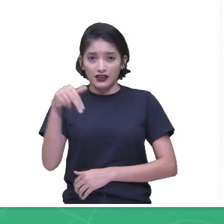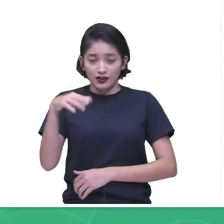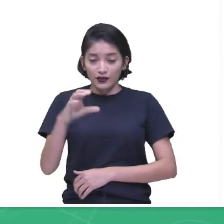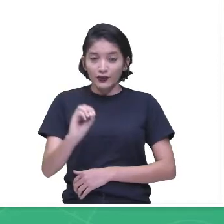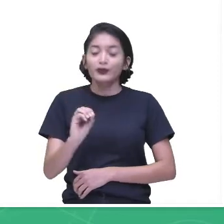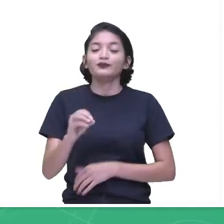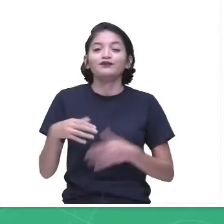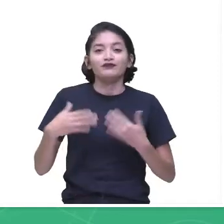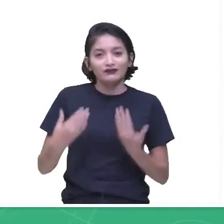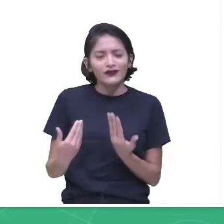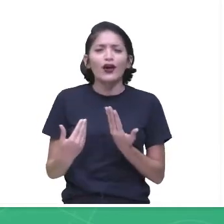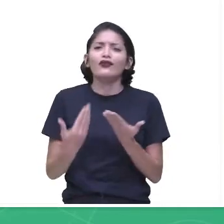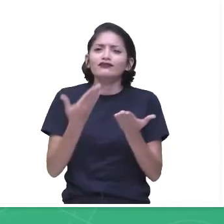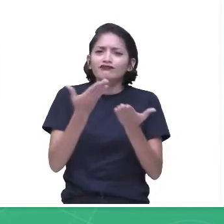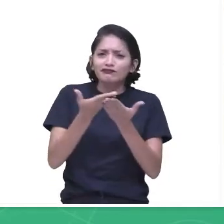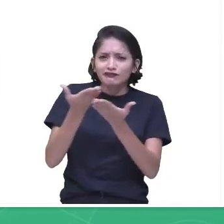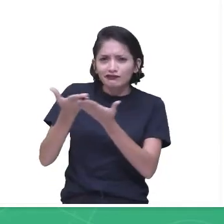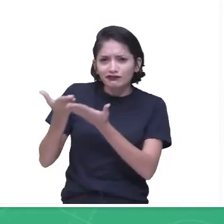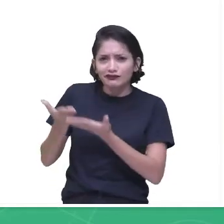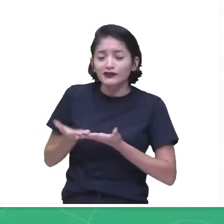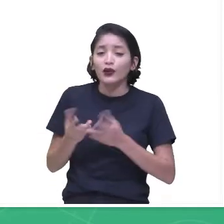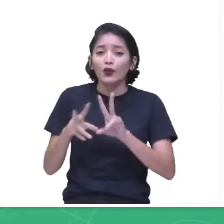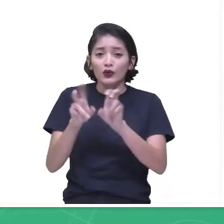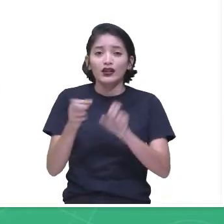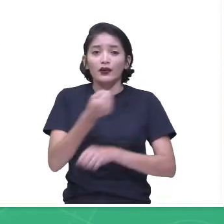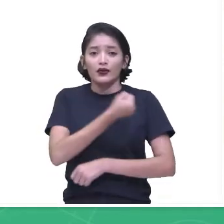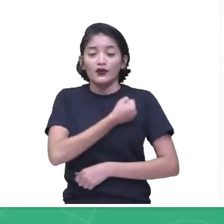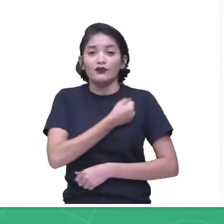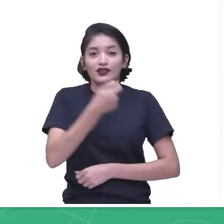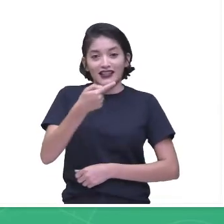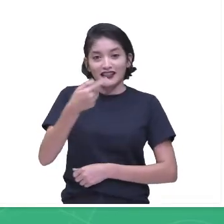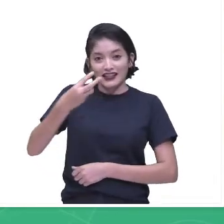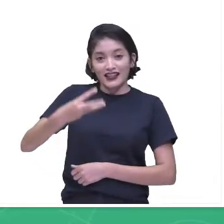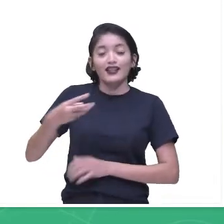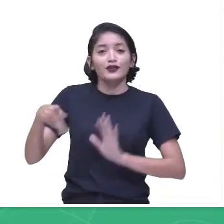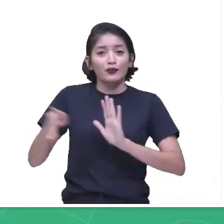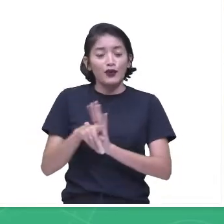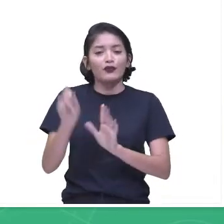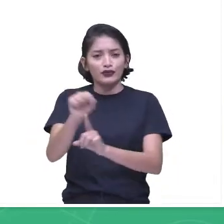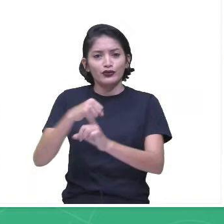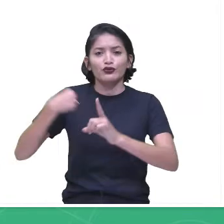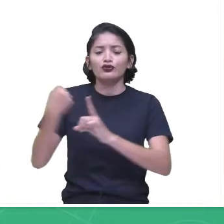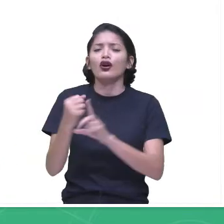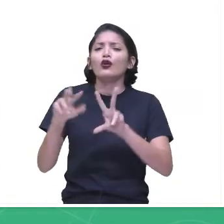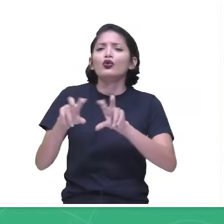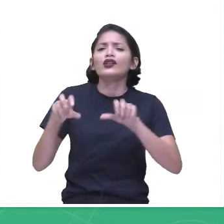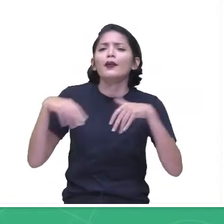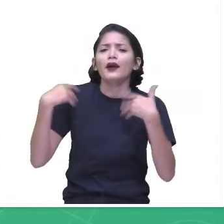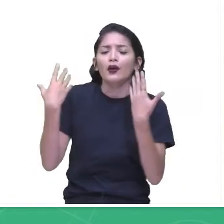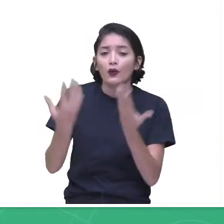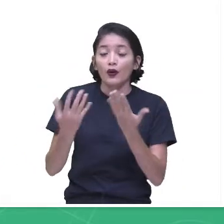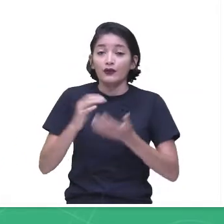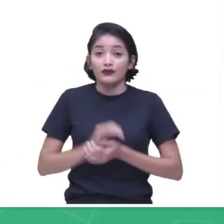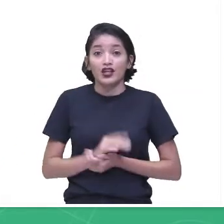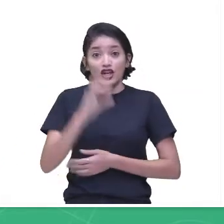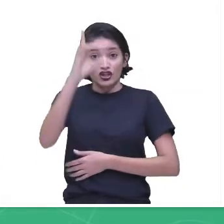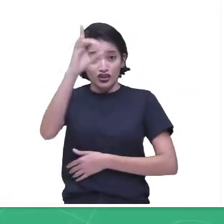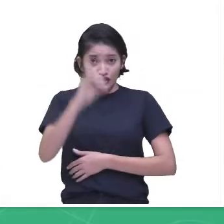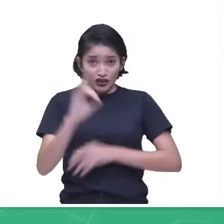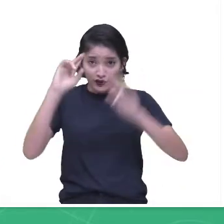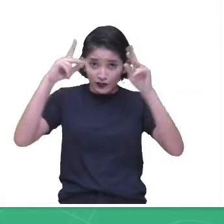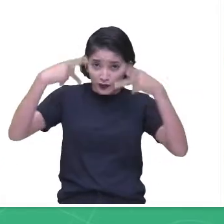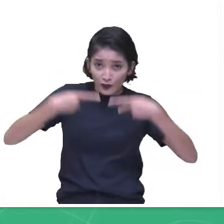vocês a aula 73 de Sociologia. E o nosso tema de hoje é Direitos Humanos e